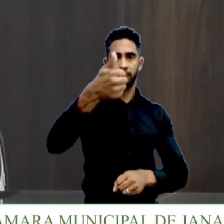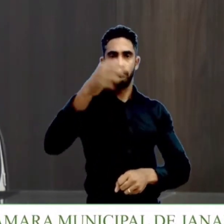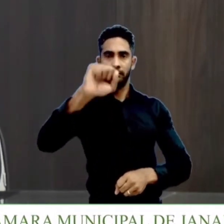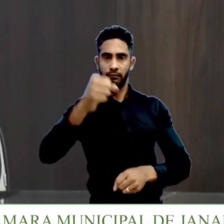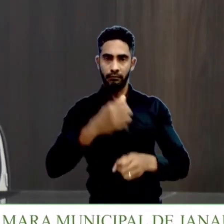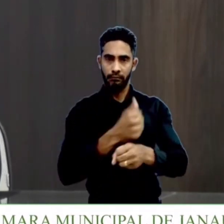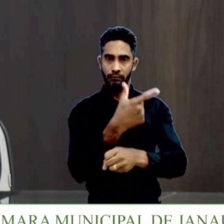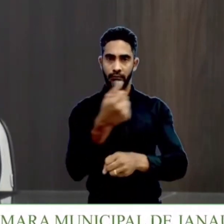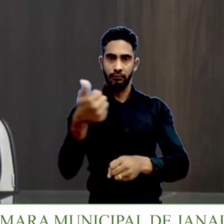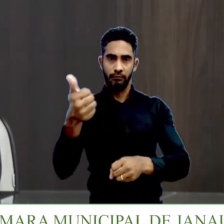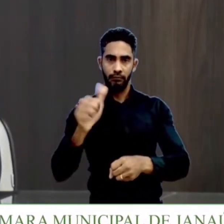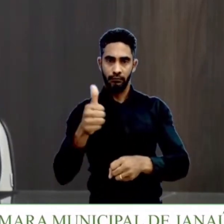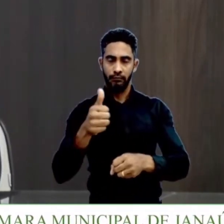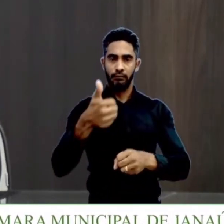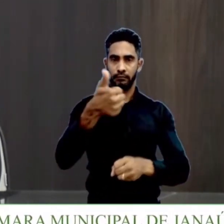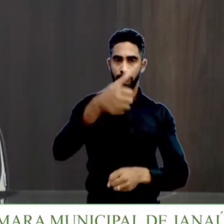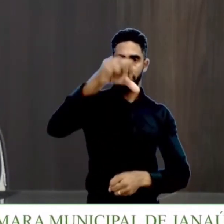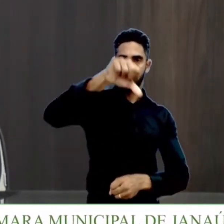1918/2011,